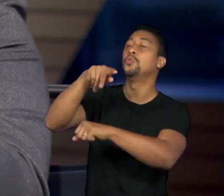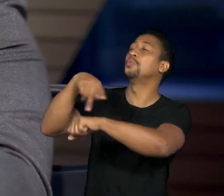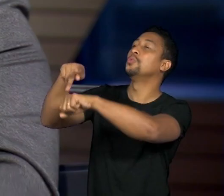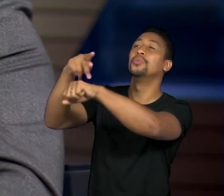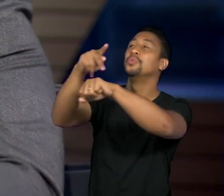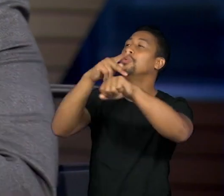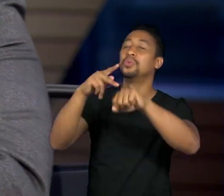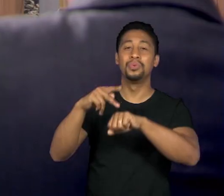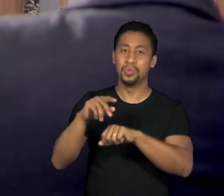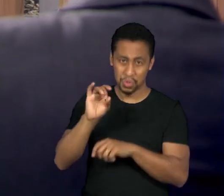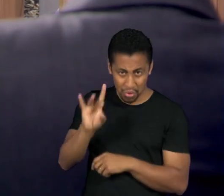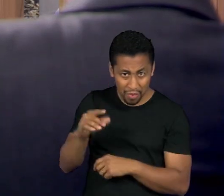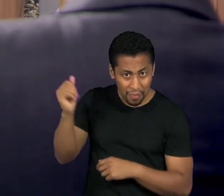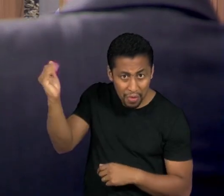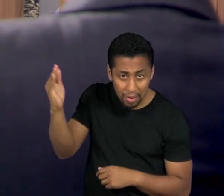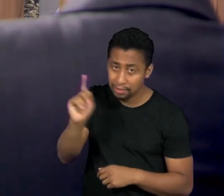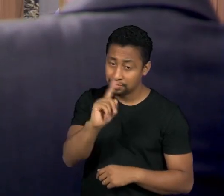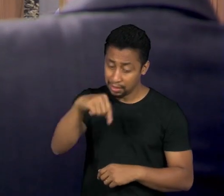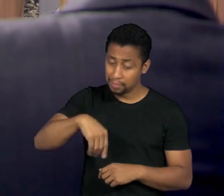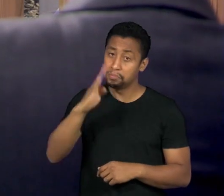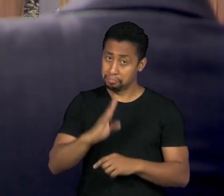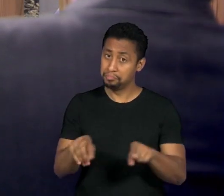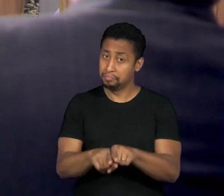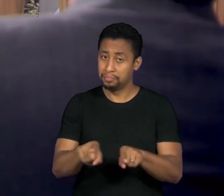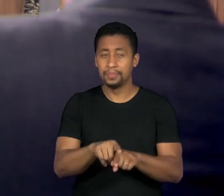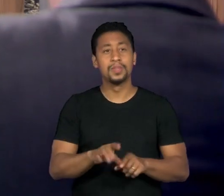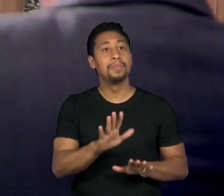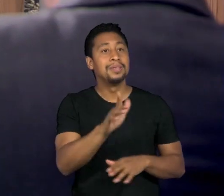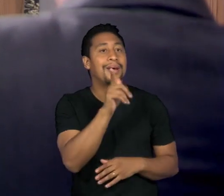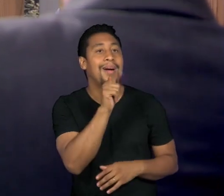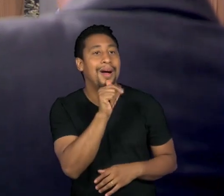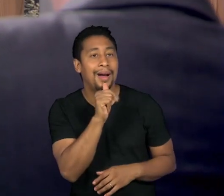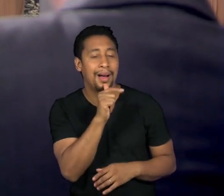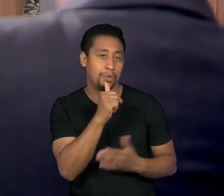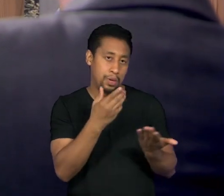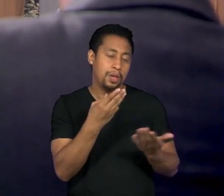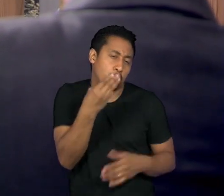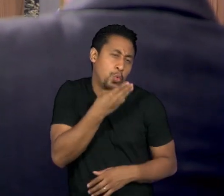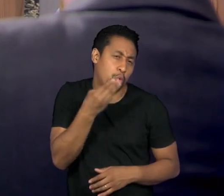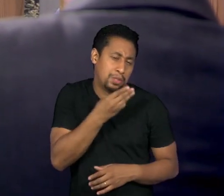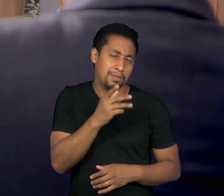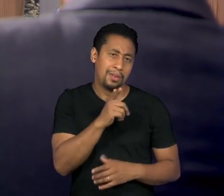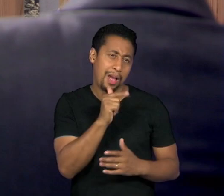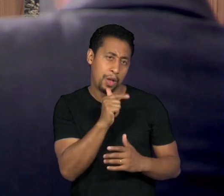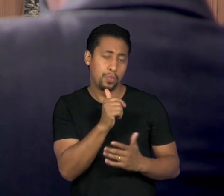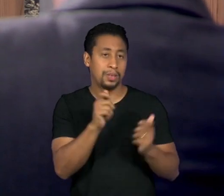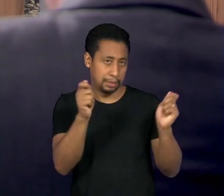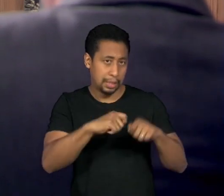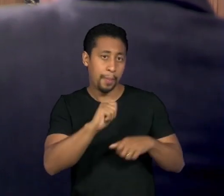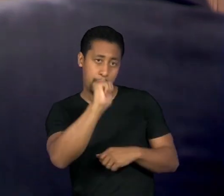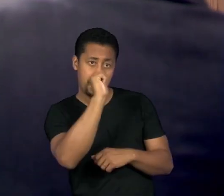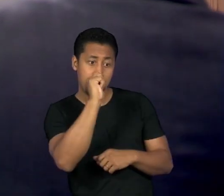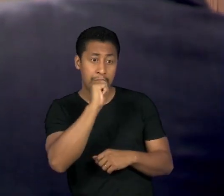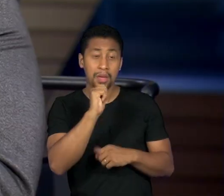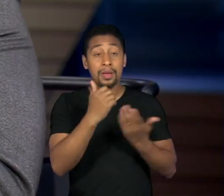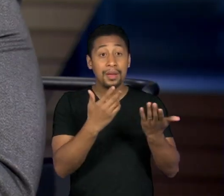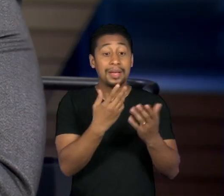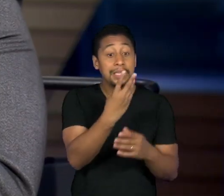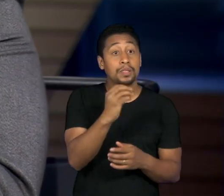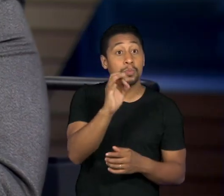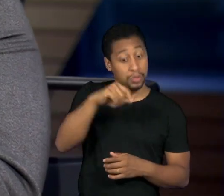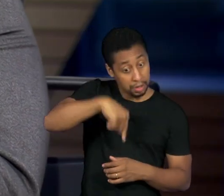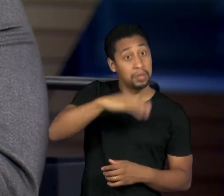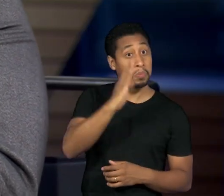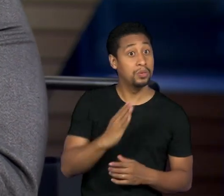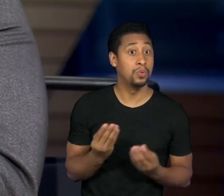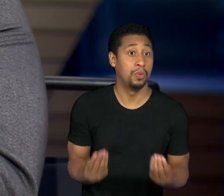nosso território também. E pensando que 12% da água doce do mundo está aqui, né? Então, a gente fala, é inadmissível, não é, professor? É